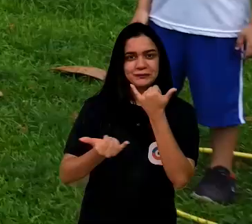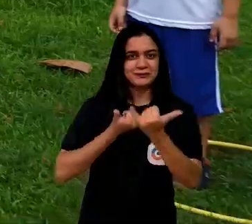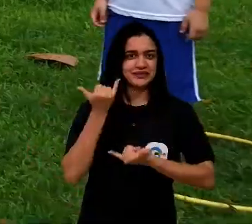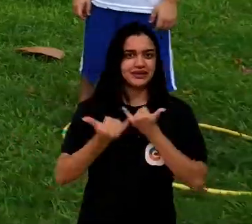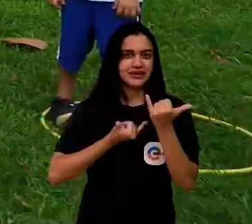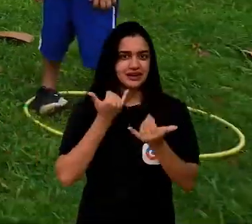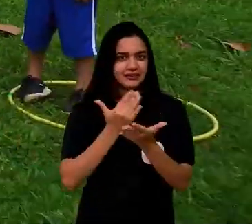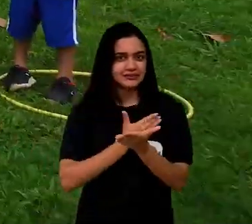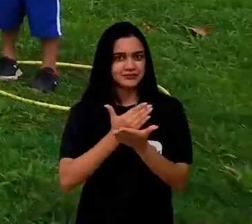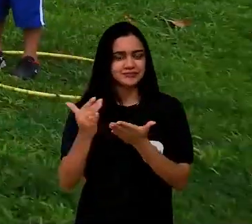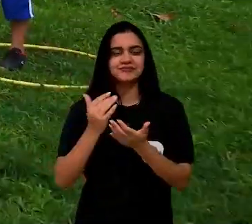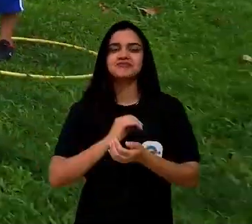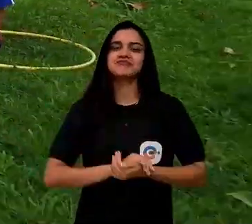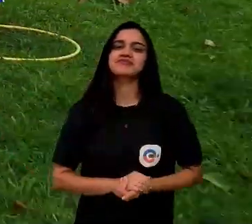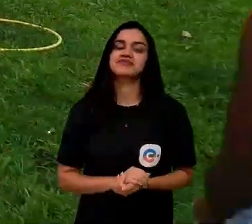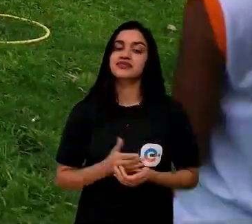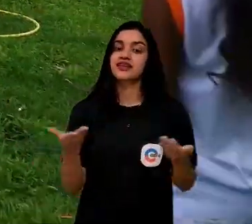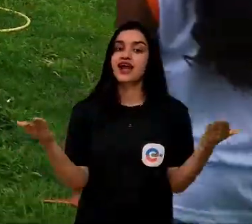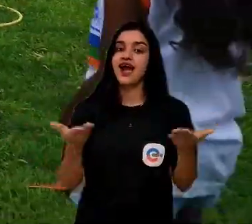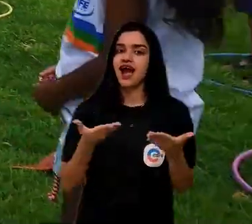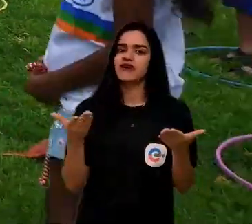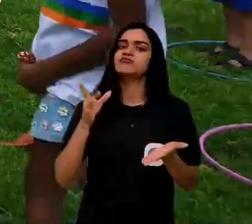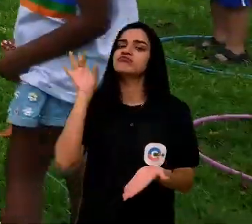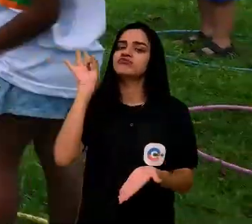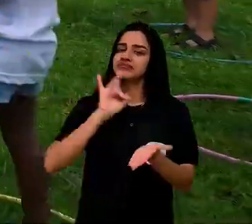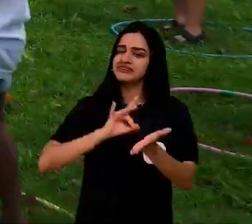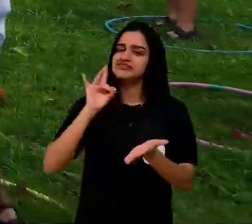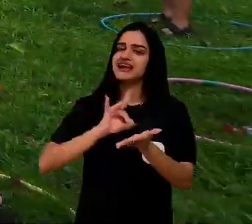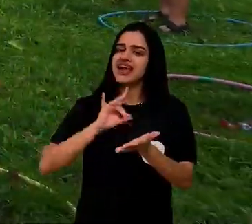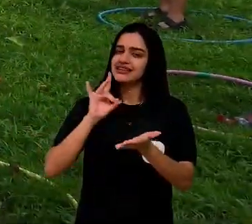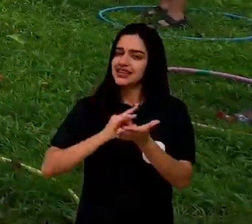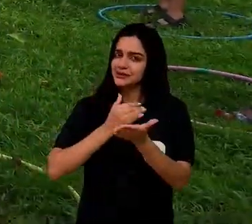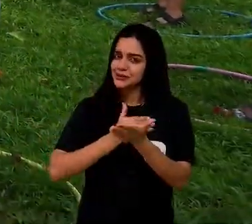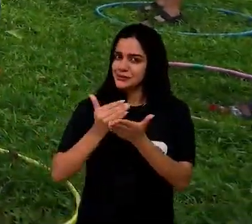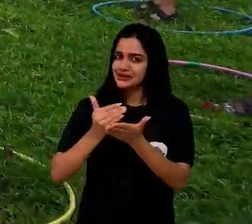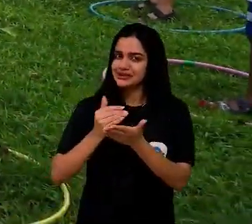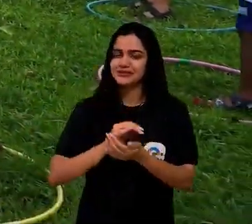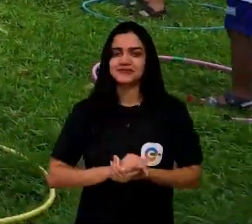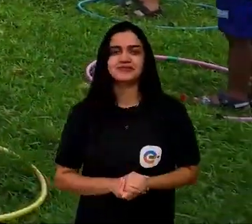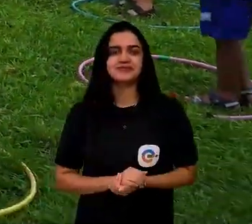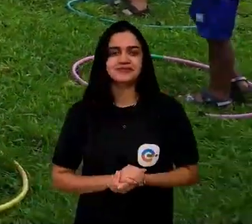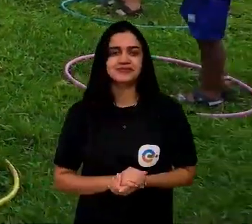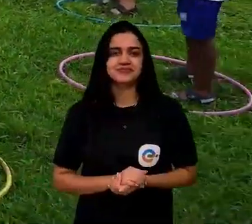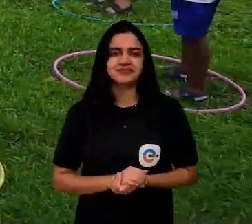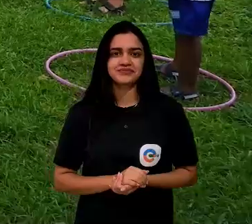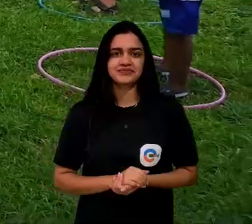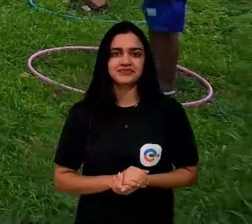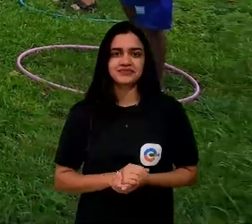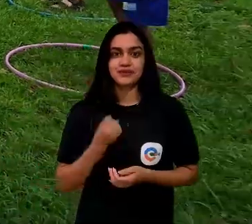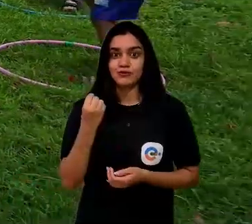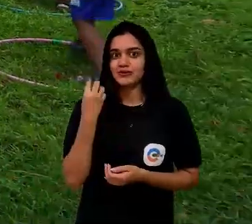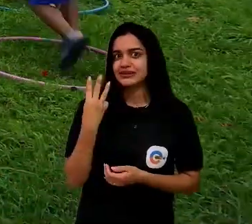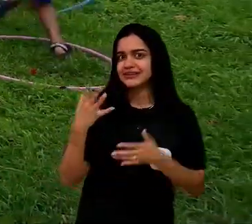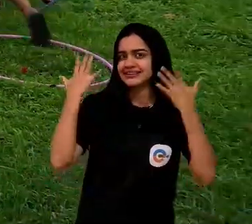começar? Sim. Agora é de verdade. Começou, hein? 3 e...